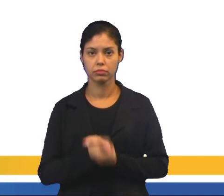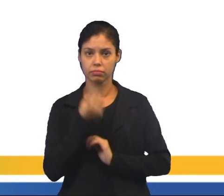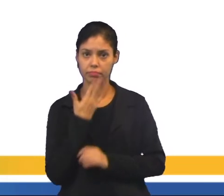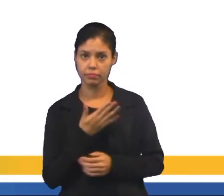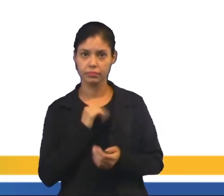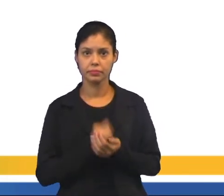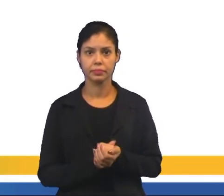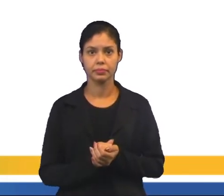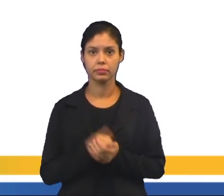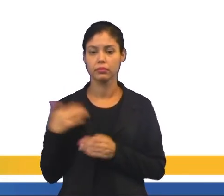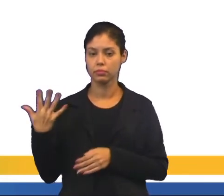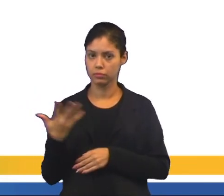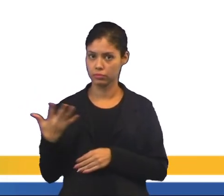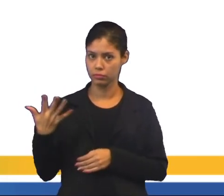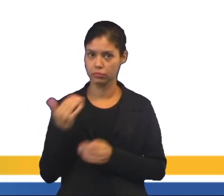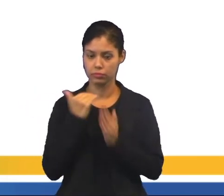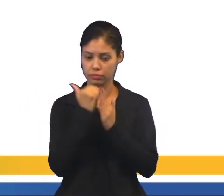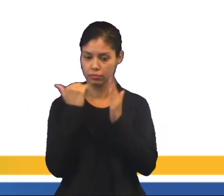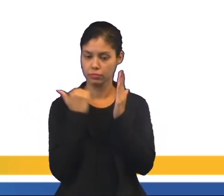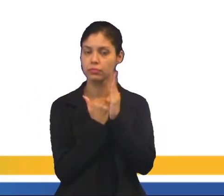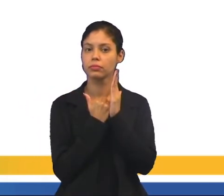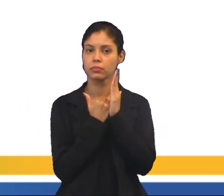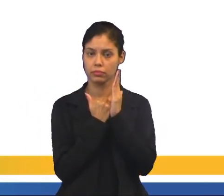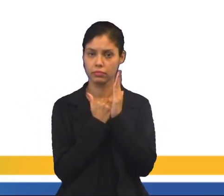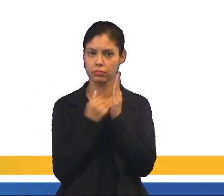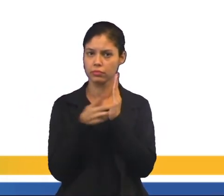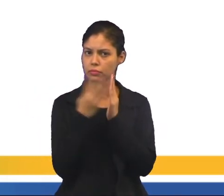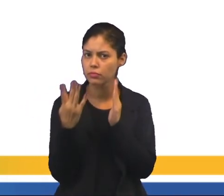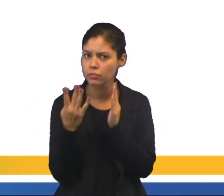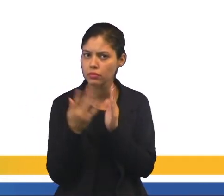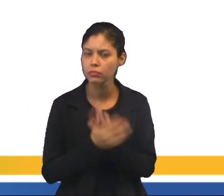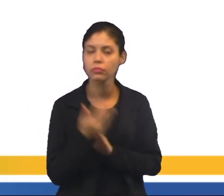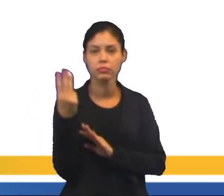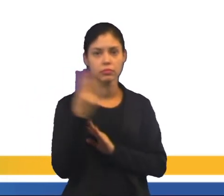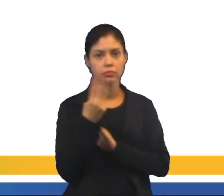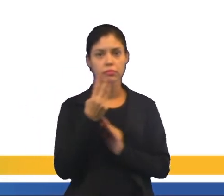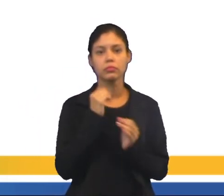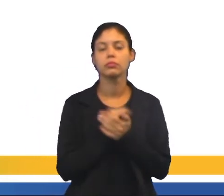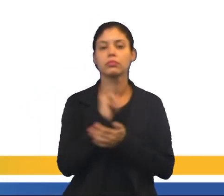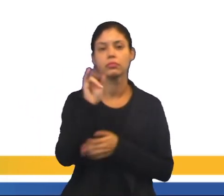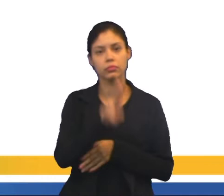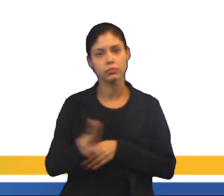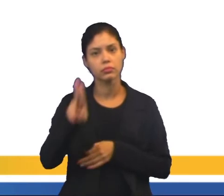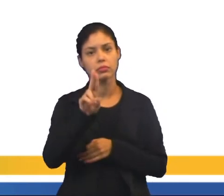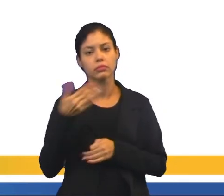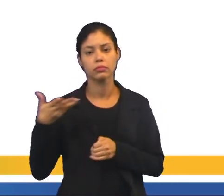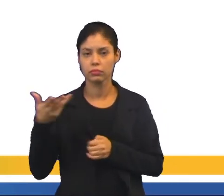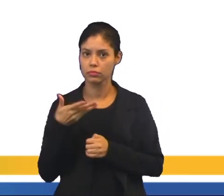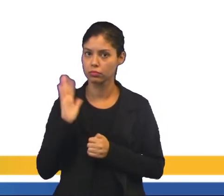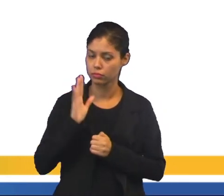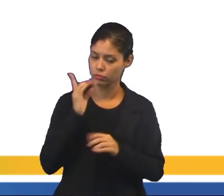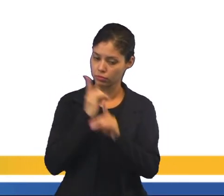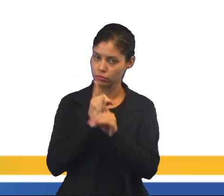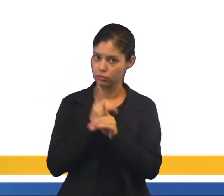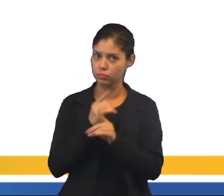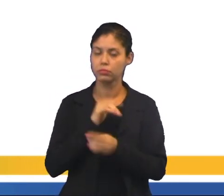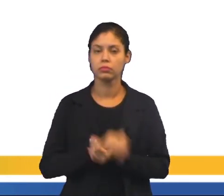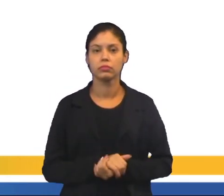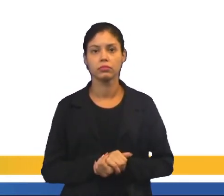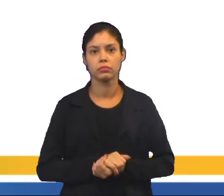Bem, na base, né, aí embaixo, nós temos quanto? 3. Se eu utilizar só a base, eu já descubro,